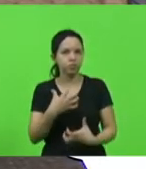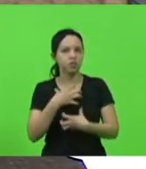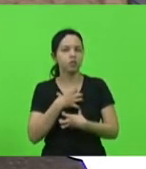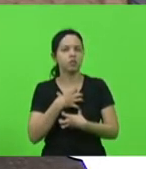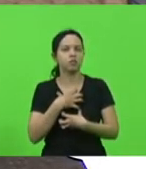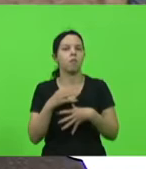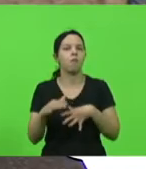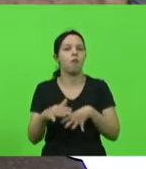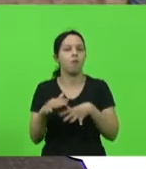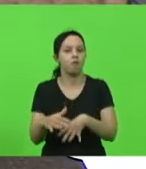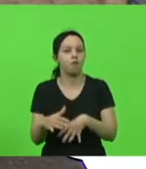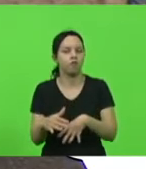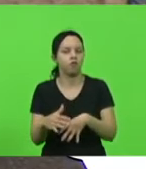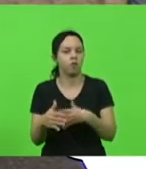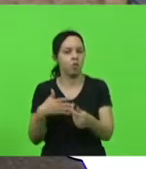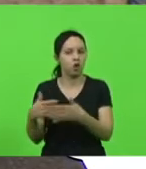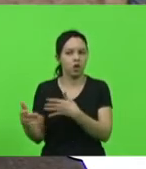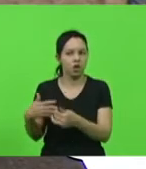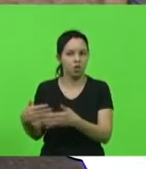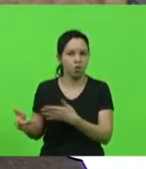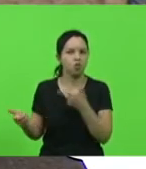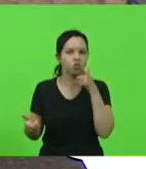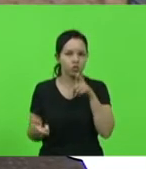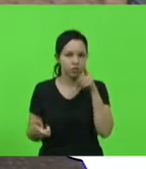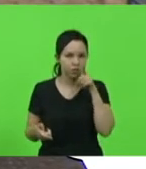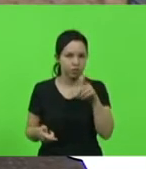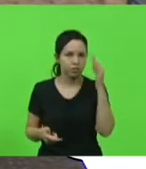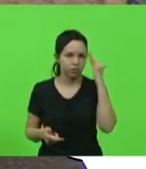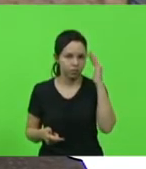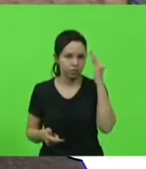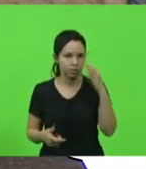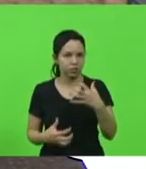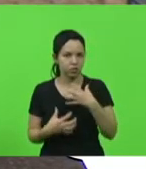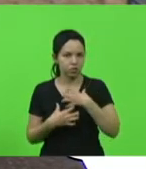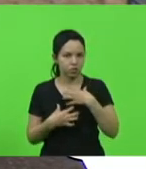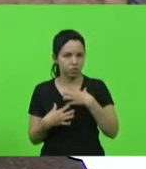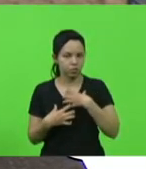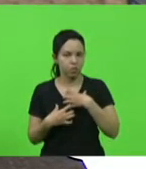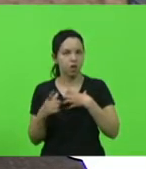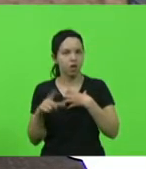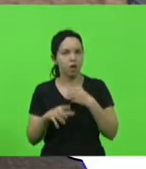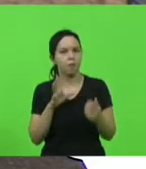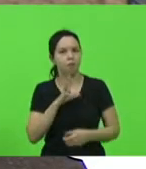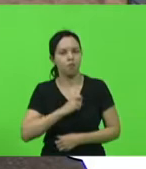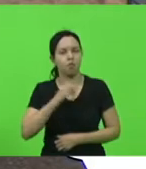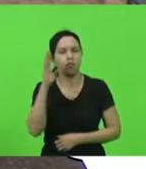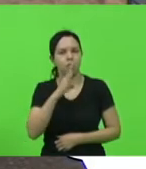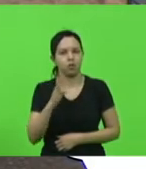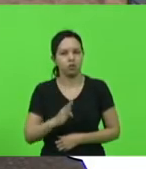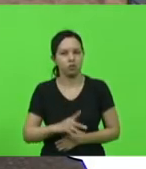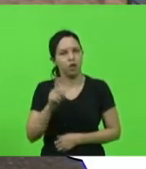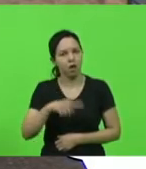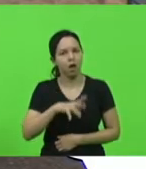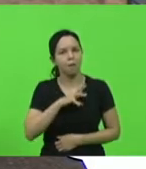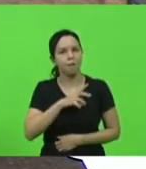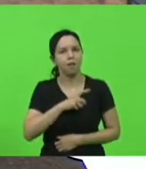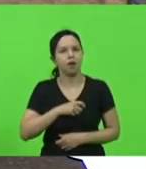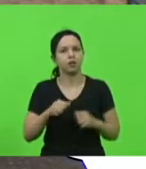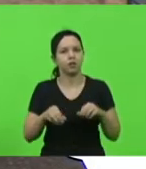move, não é qualquer um que consegue entender, esse sentimento chama patriotismo. Isso sim é amar a terra da gente de